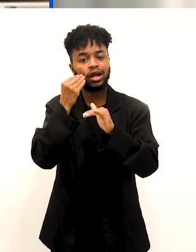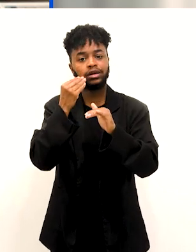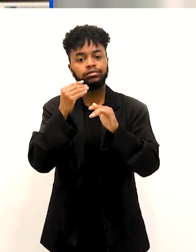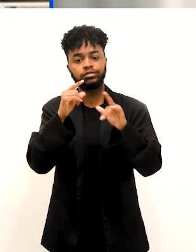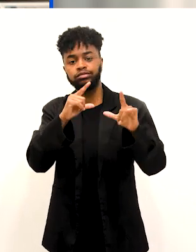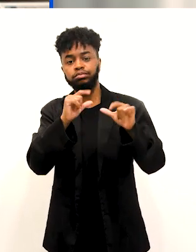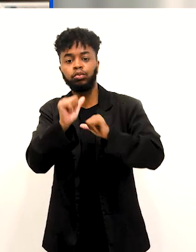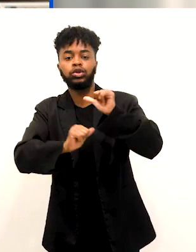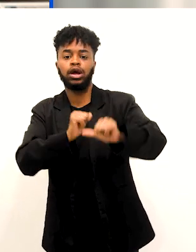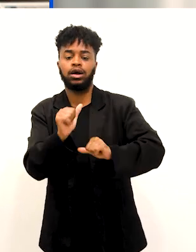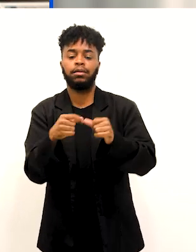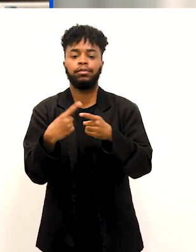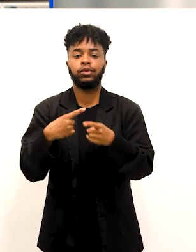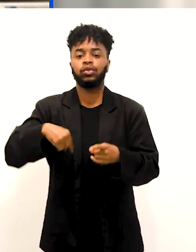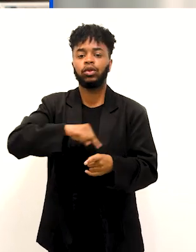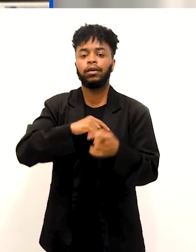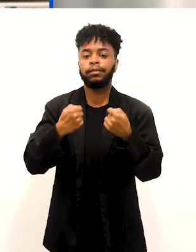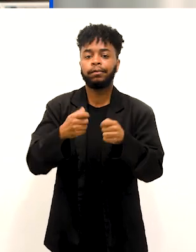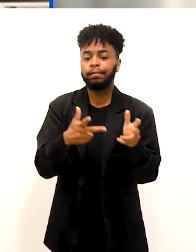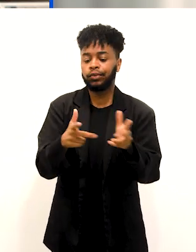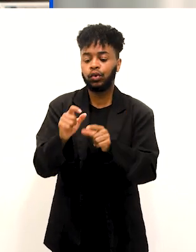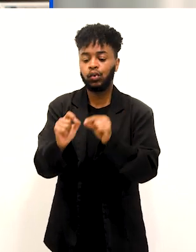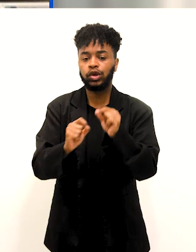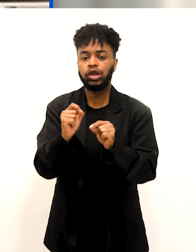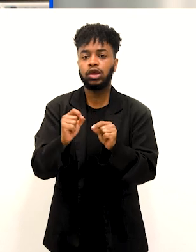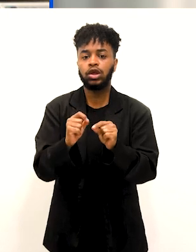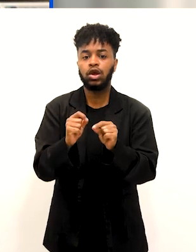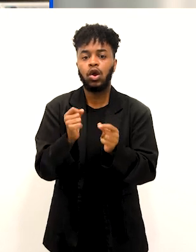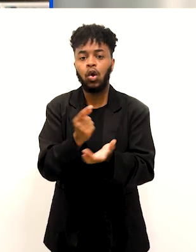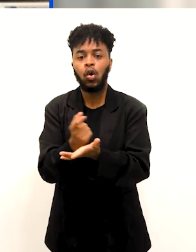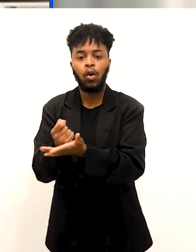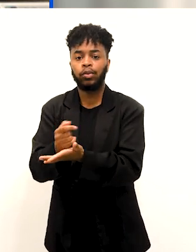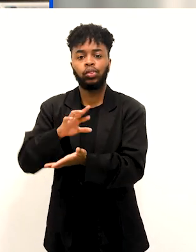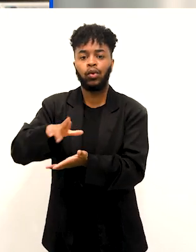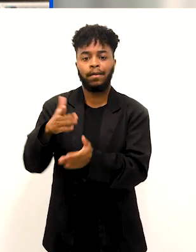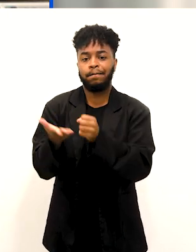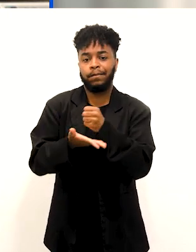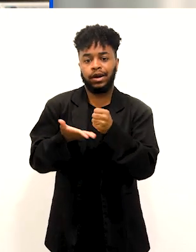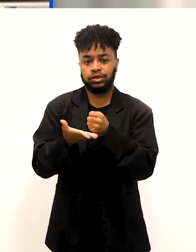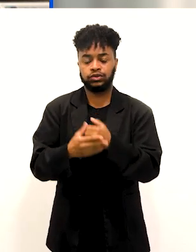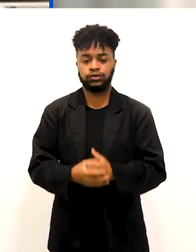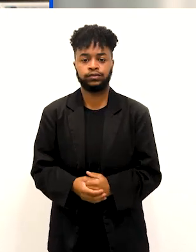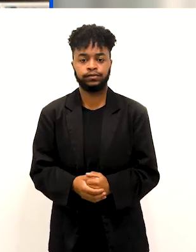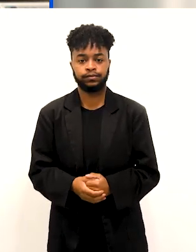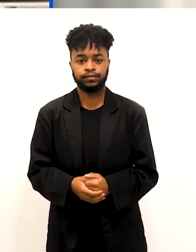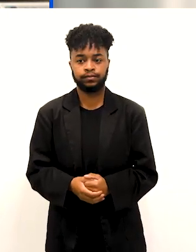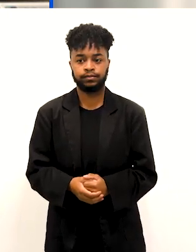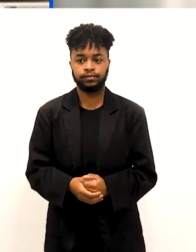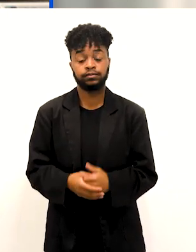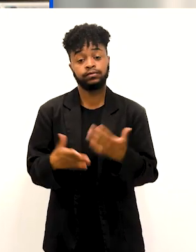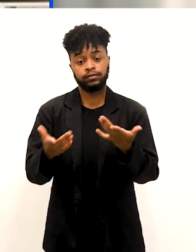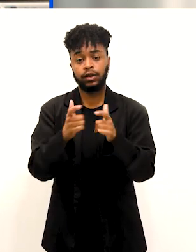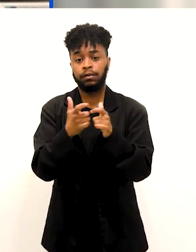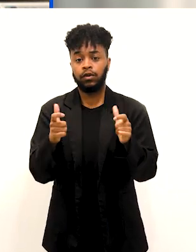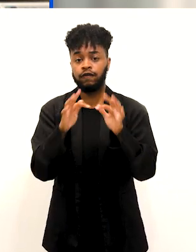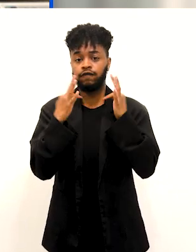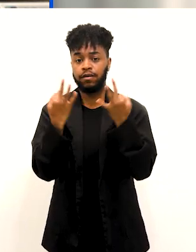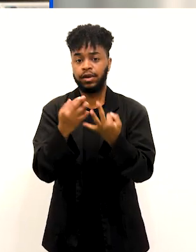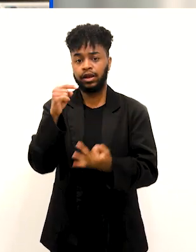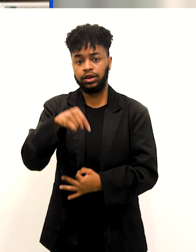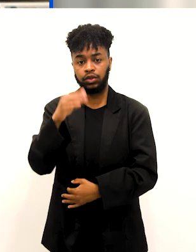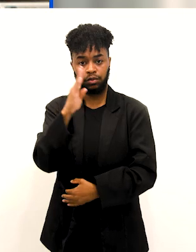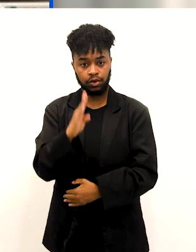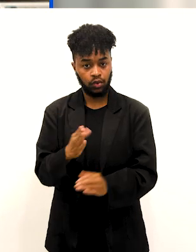tentar enxugar ao máximo qualquer tipo de consumo que não seja o essencial, né? Então, eu diria que para a maioria das